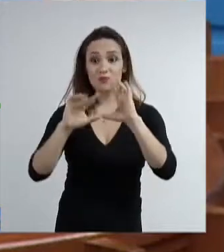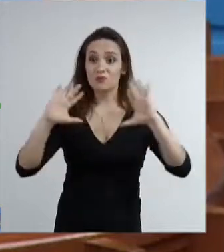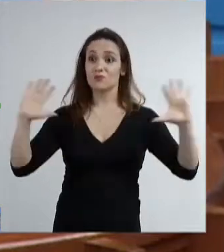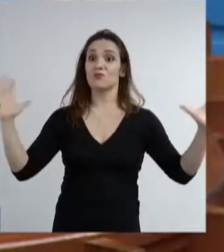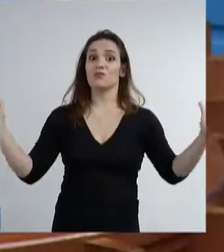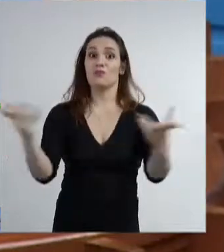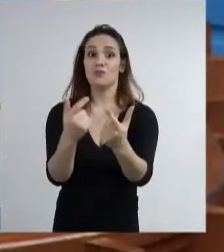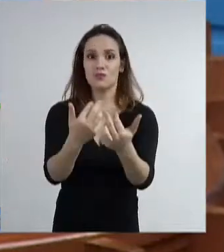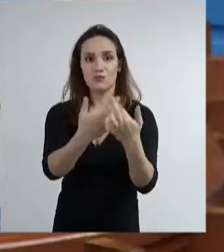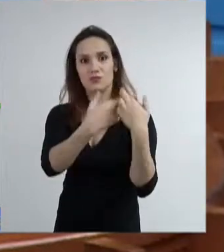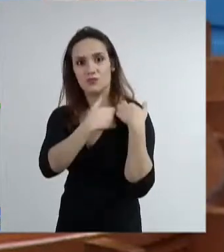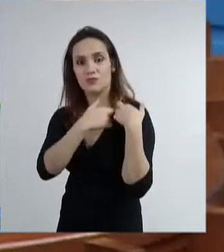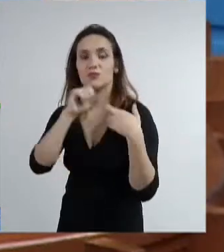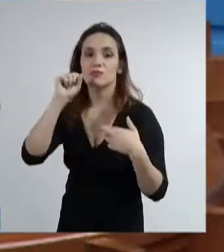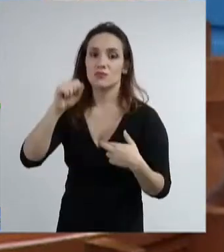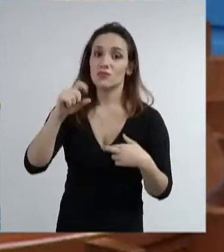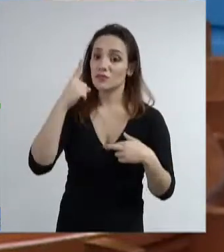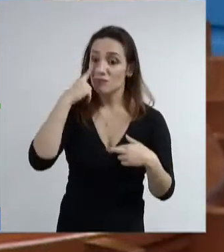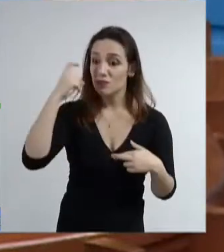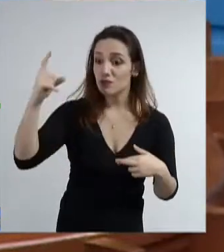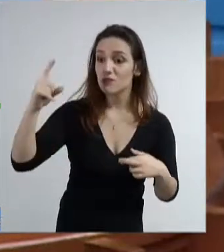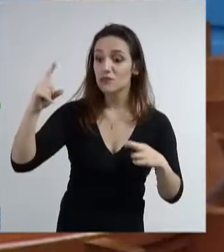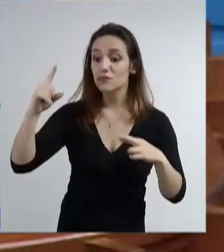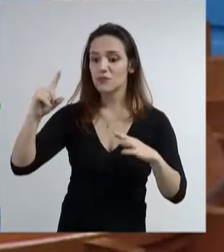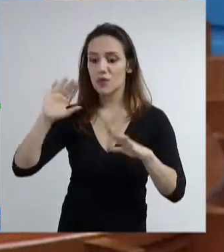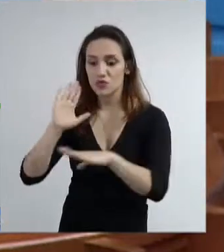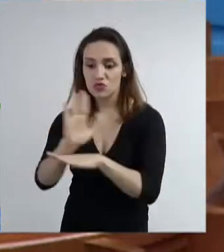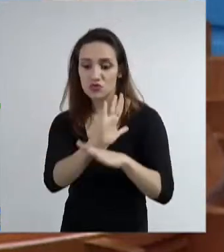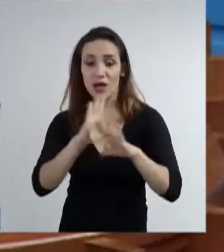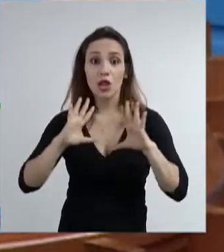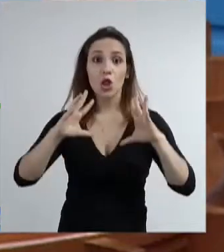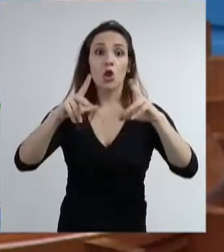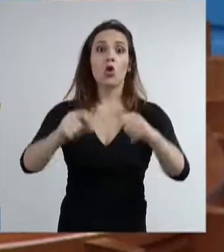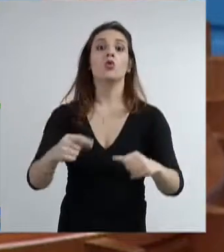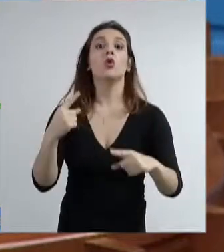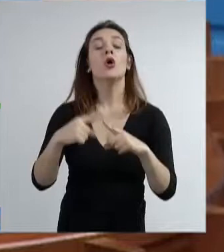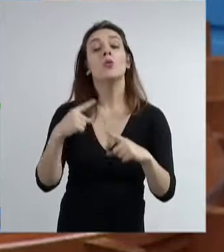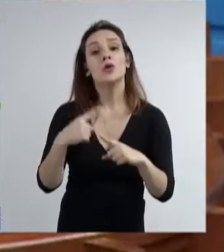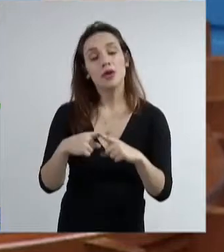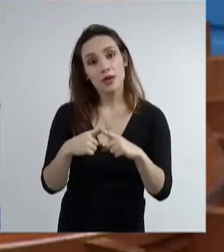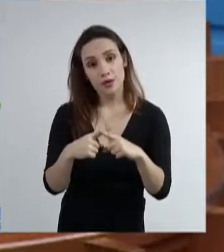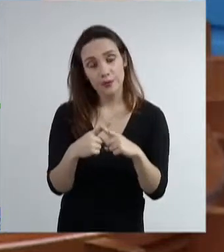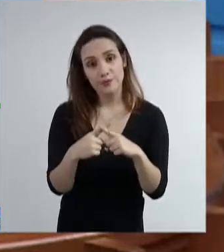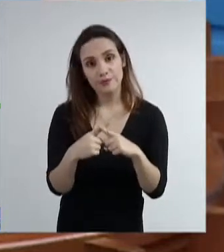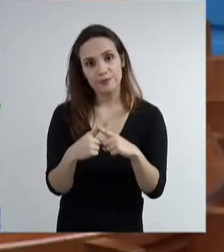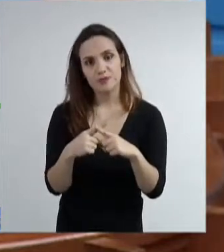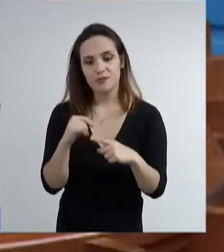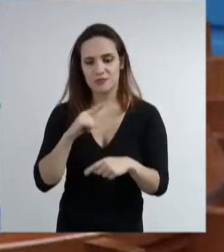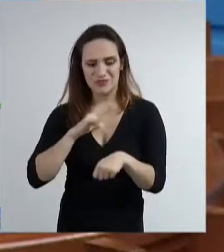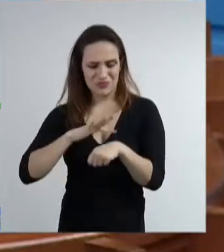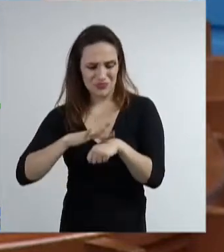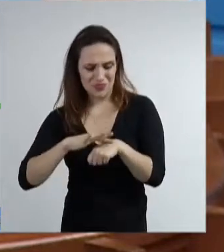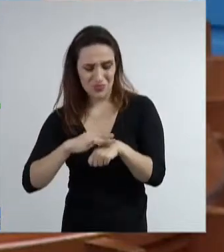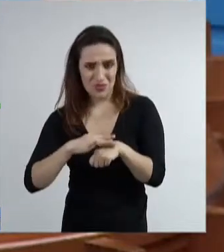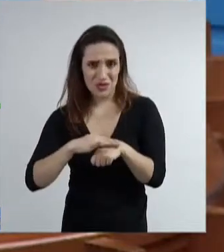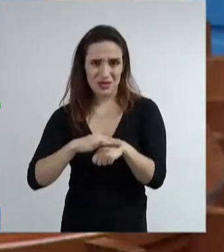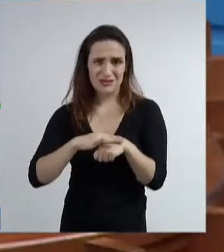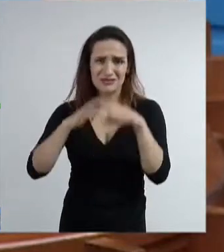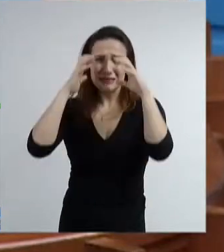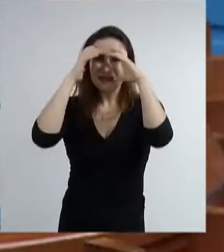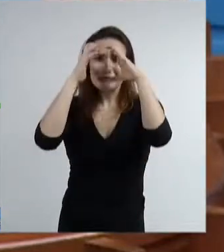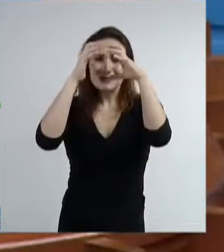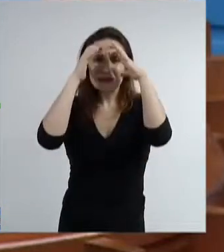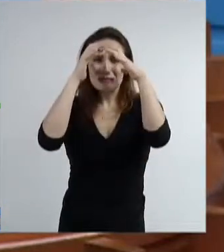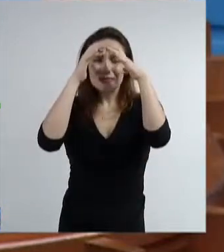é coletiva, ela interessa a todos nós, porque estas enfermidades ou esses transtornos